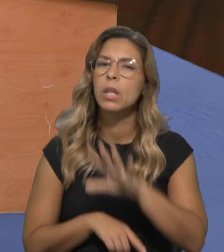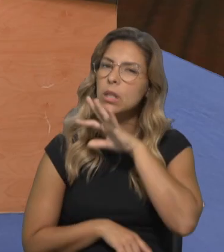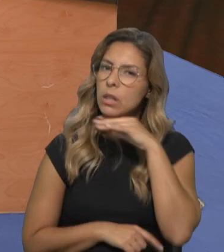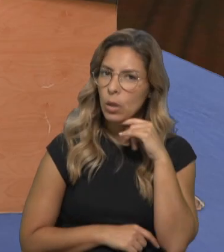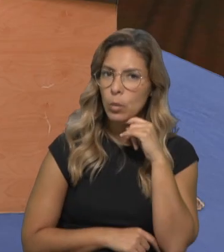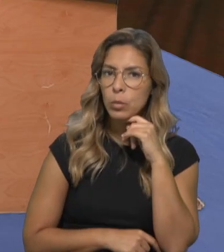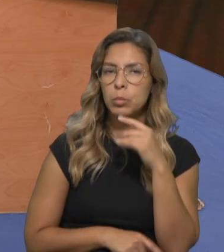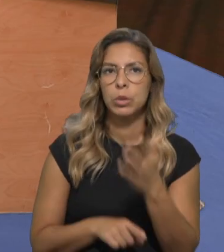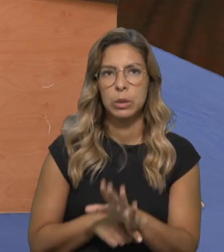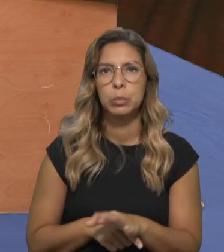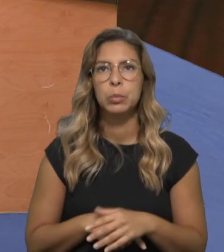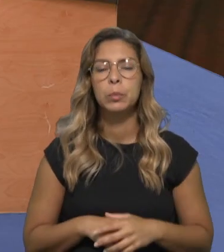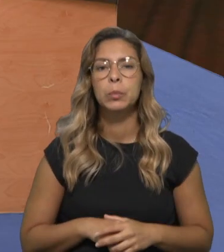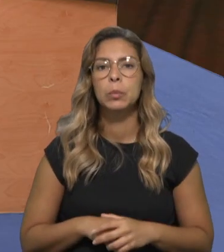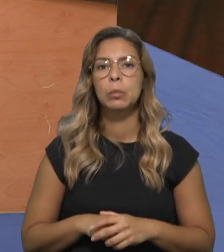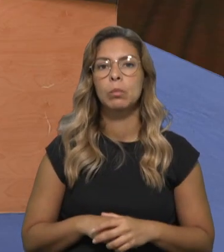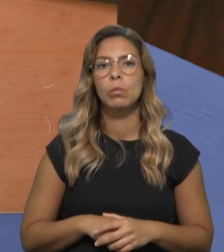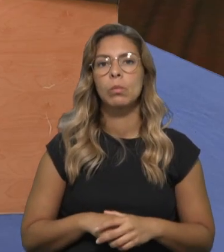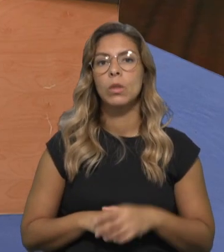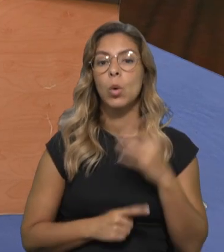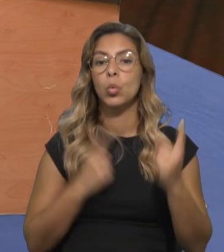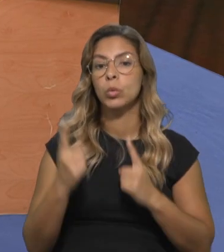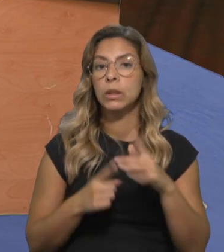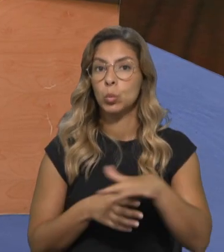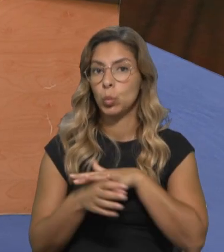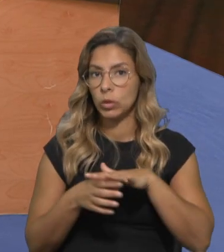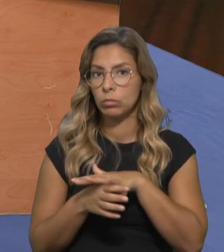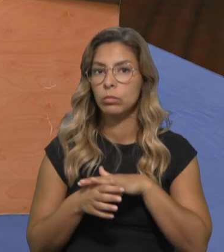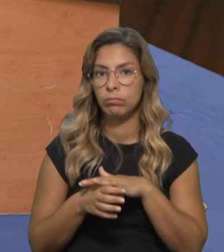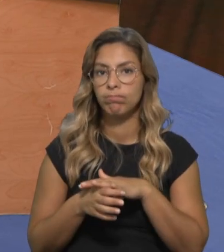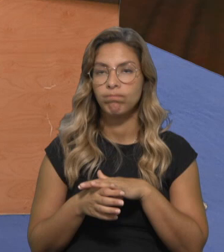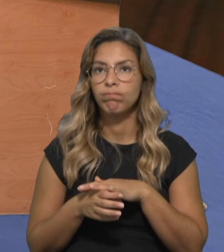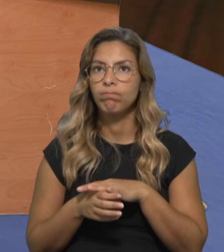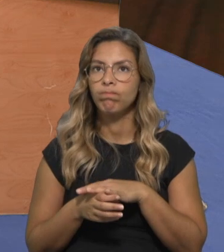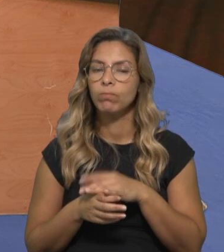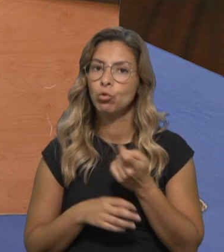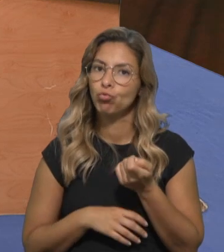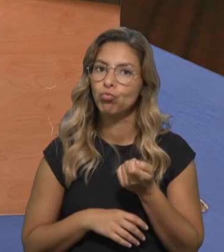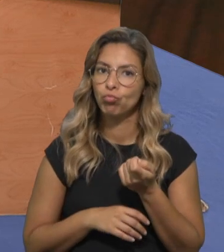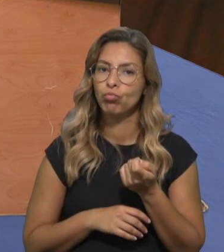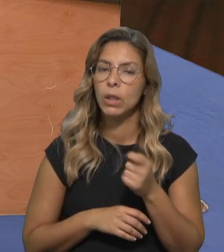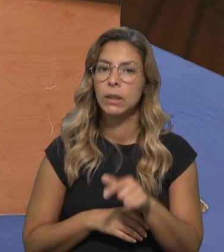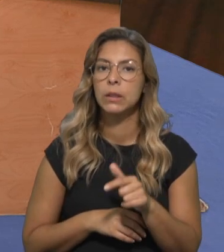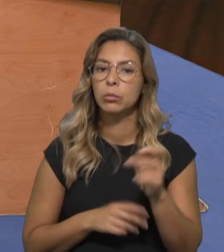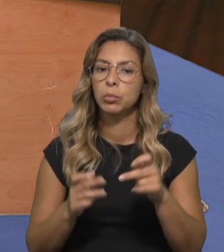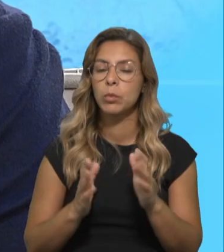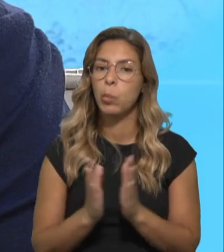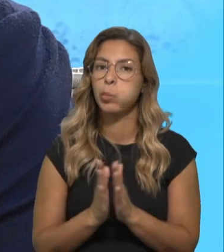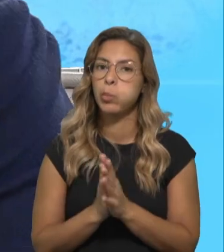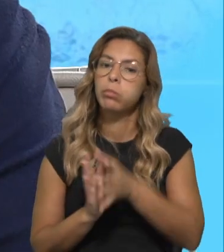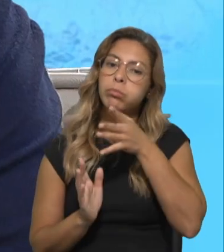que há casos que têm uma certa relutância em transmitir uma homilia, mas